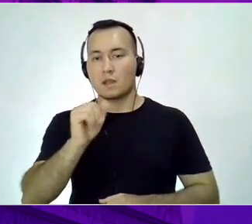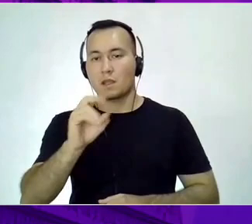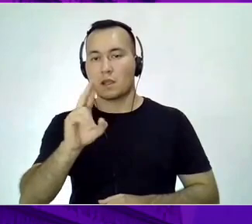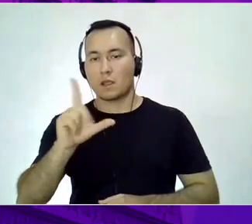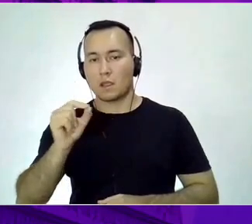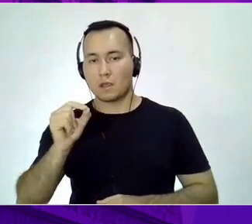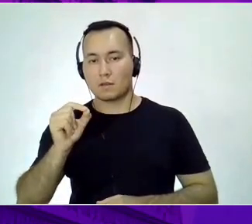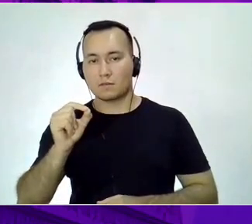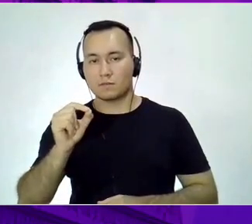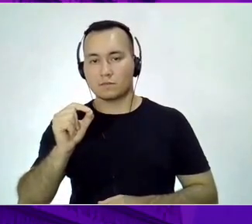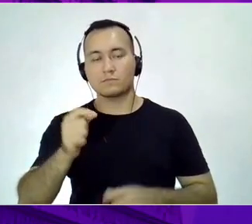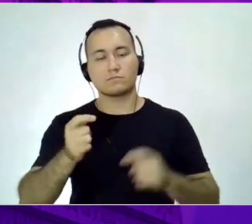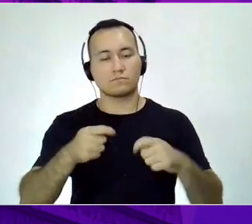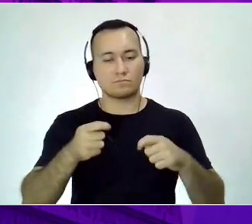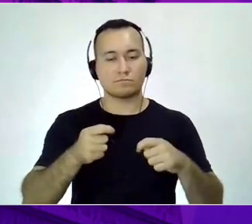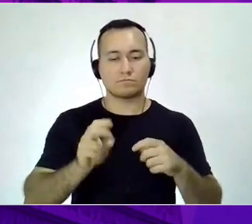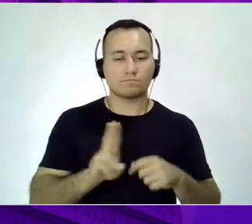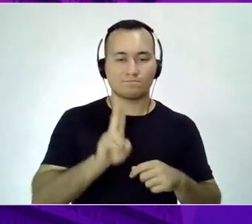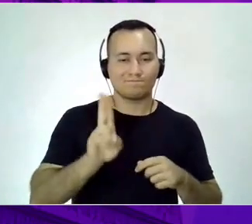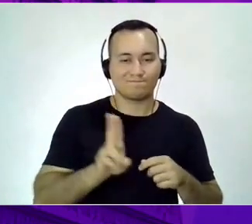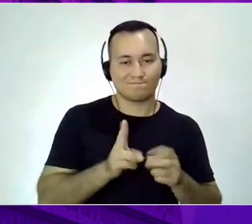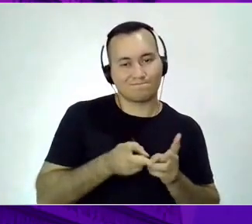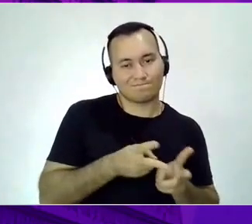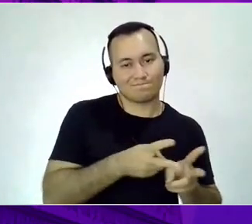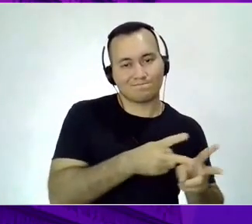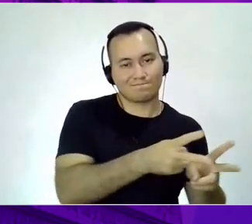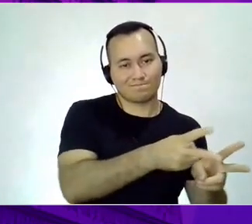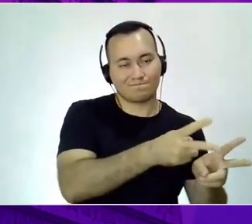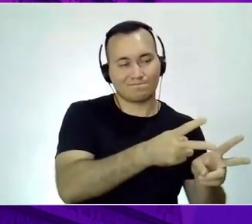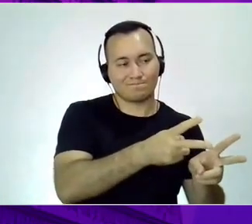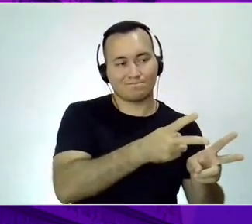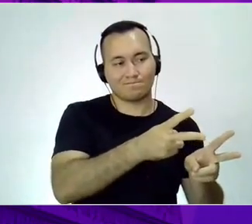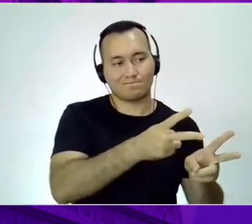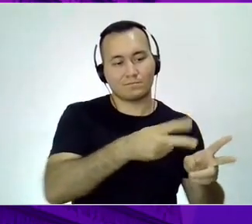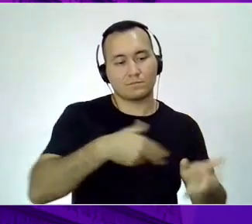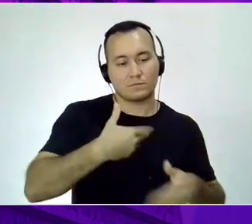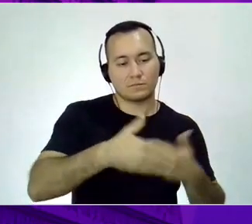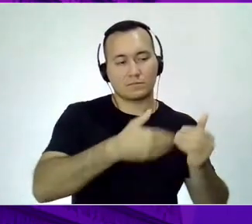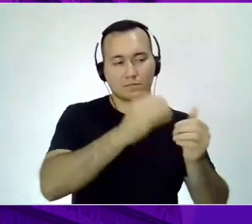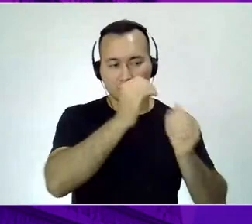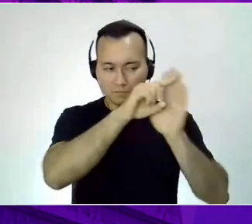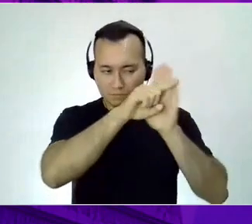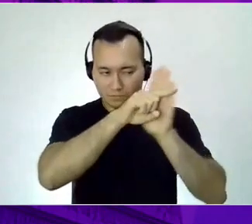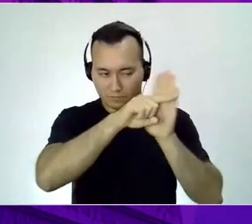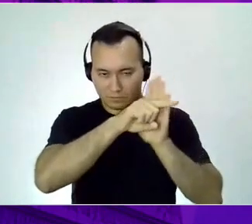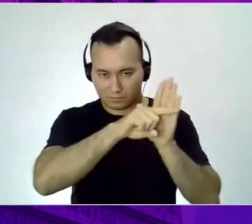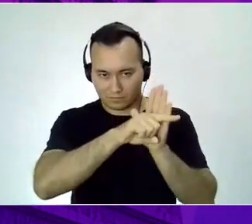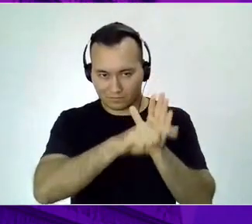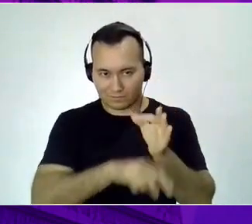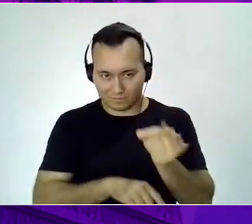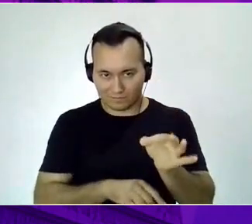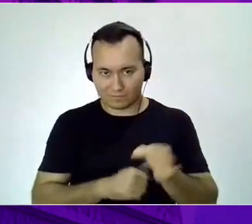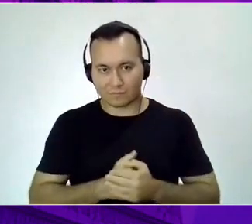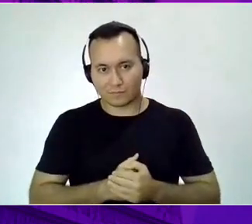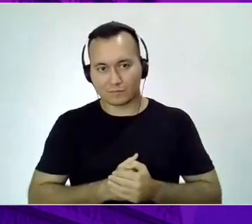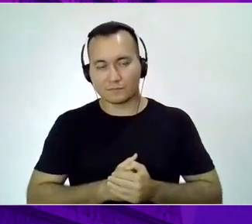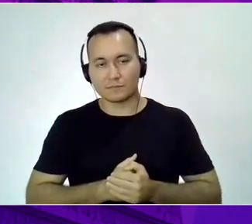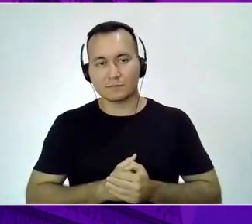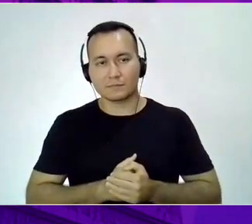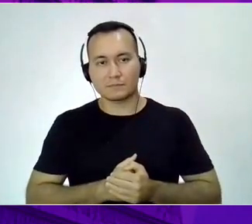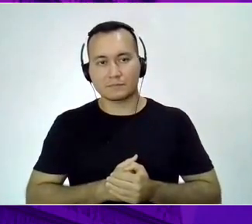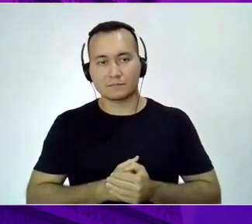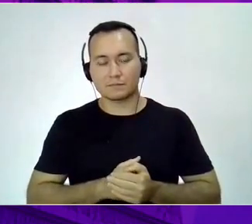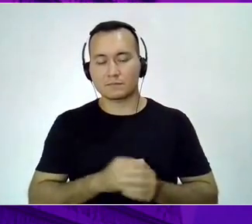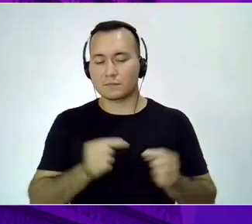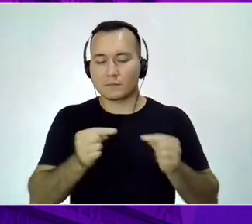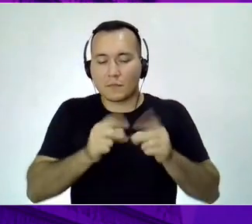fotos, por exemplo, eu preciso ter as fotos. Se eu não tiver as fotos, eu não tenho de onde começar. Isso